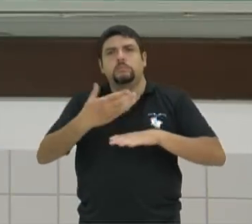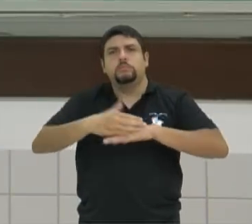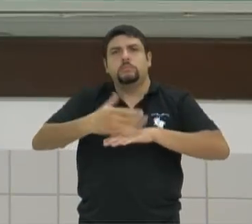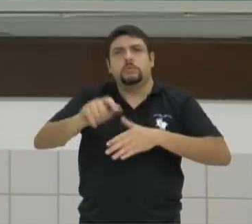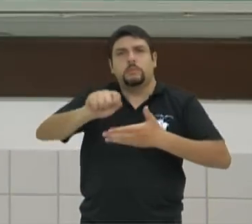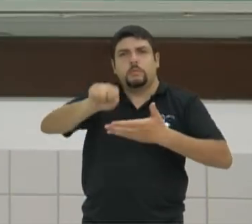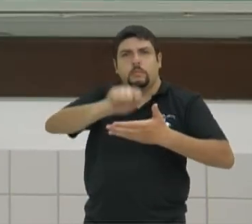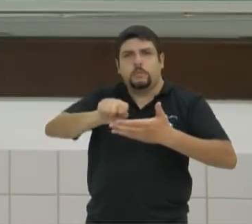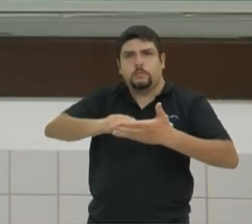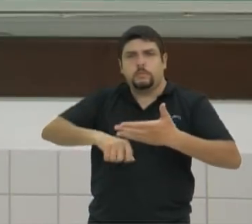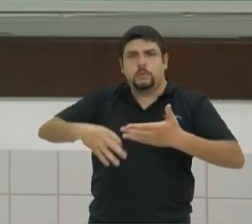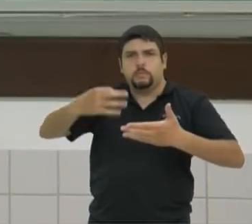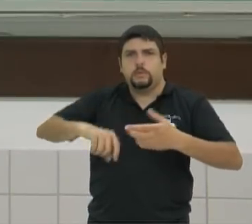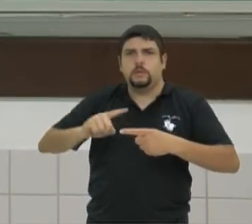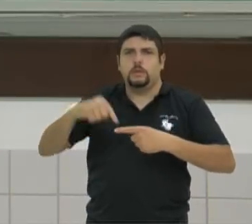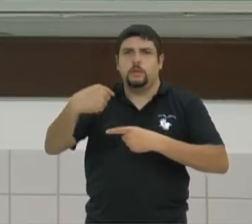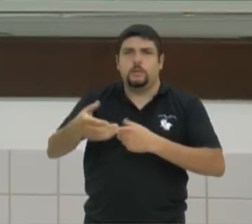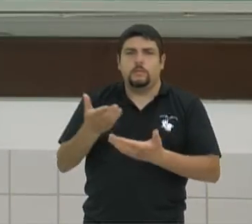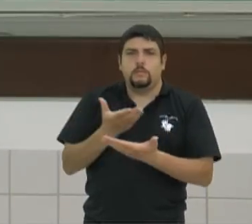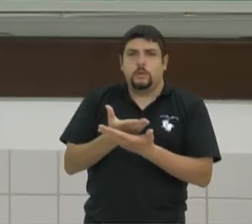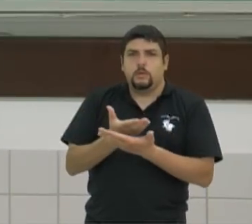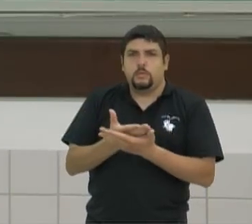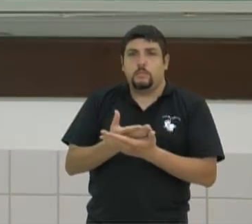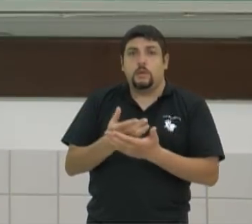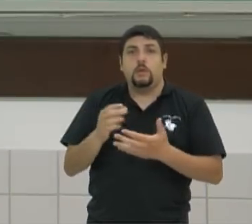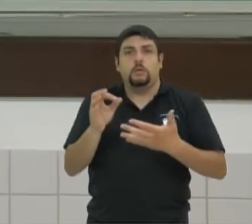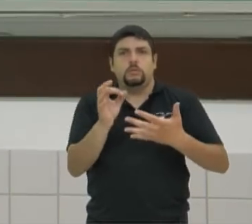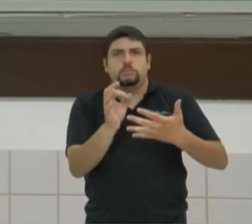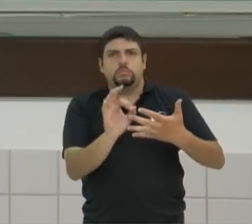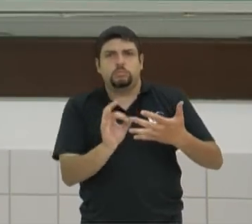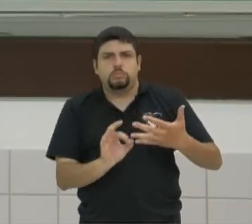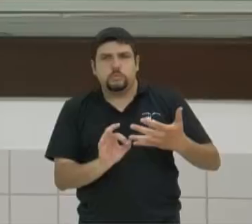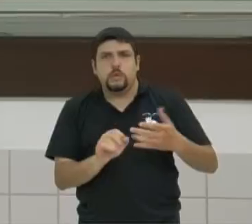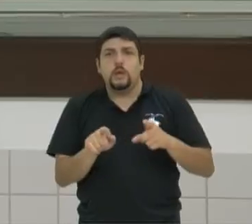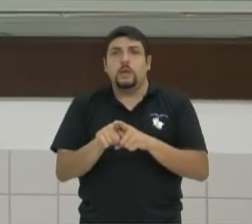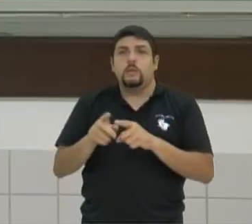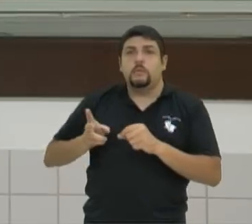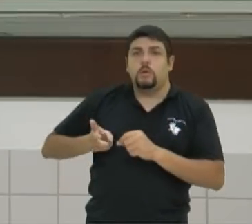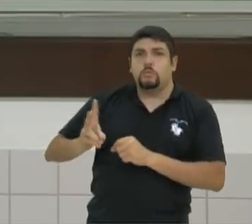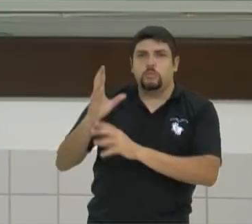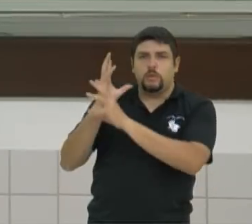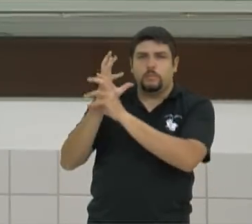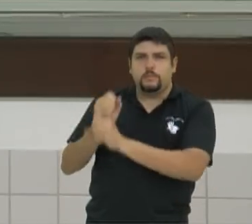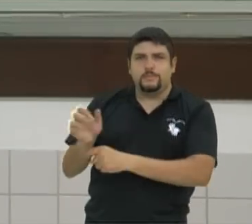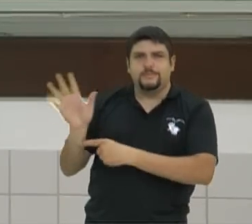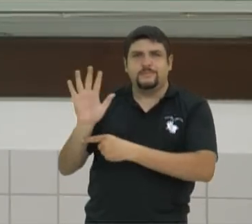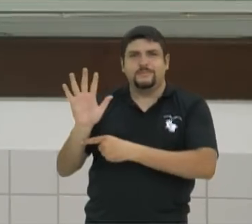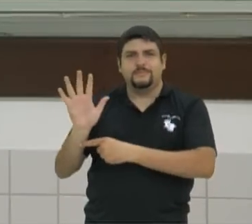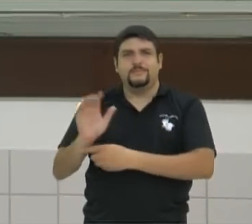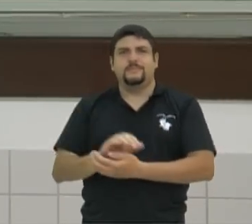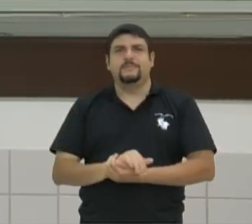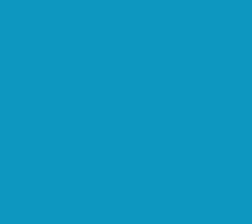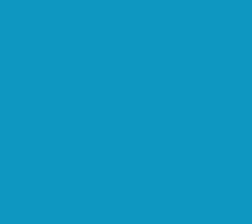anotações direitinho. Te espero na próxima aula para a gente corrigir a tarefa e continuar com essa revisão de estatística. Até lá!